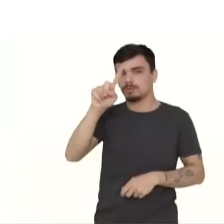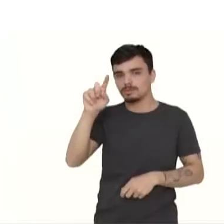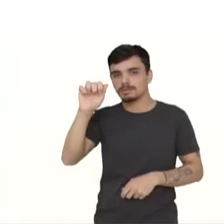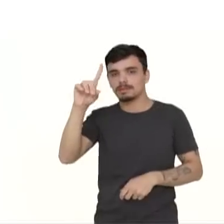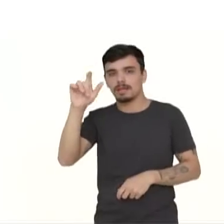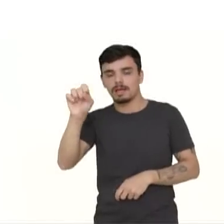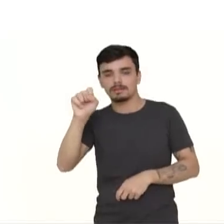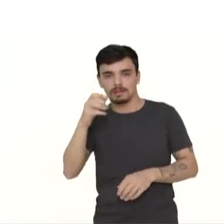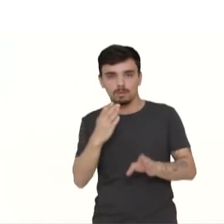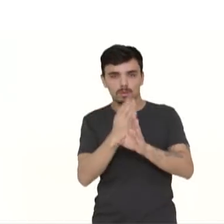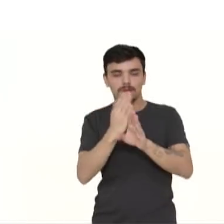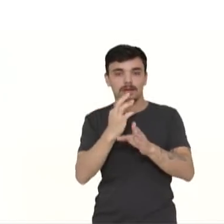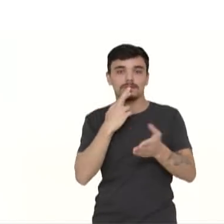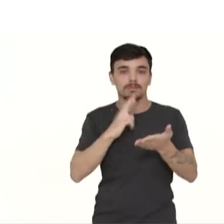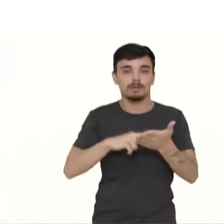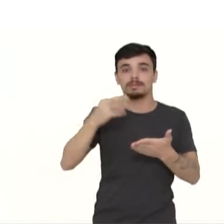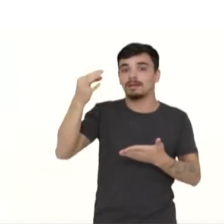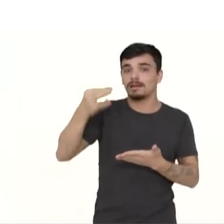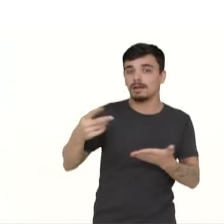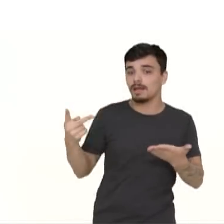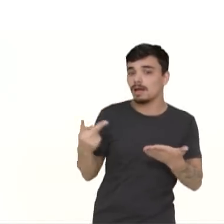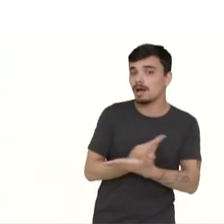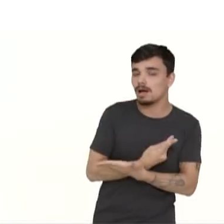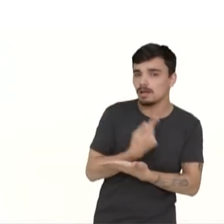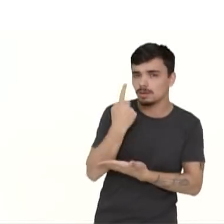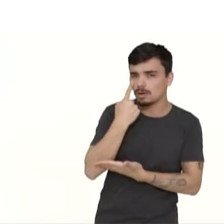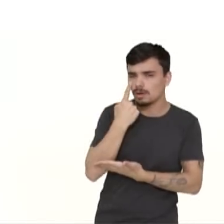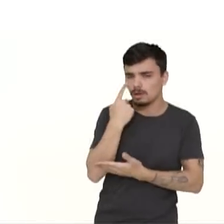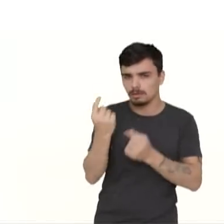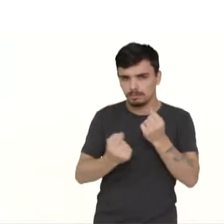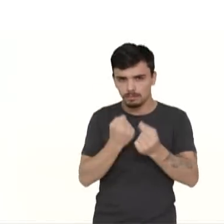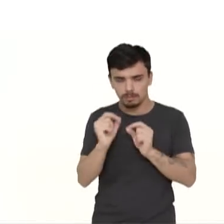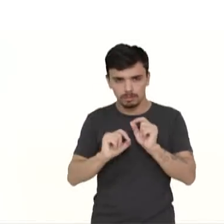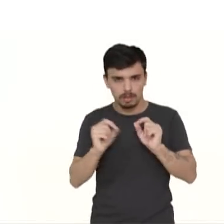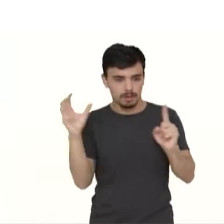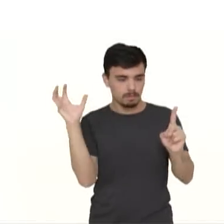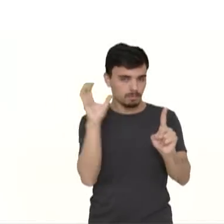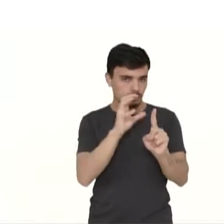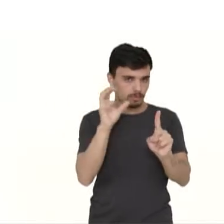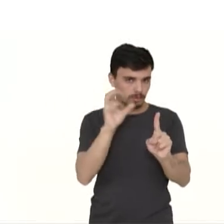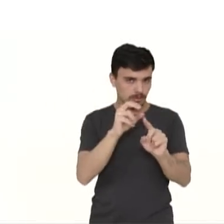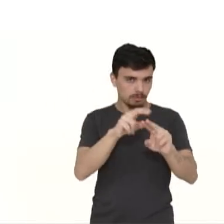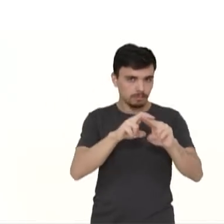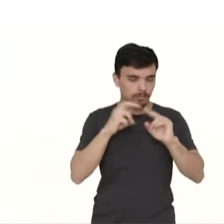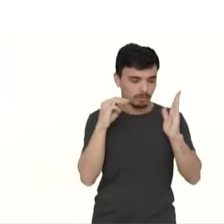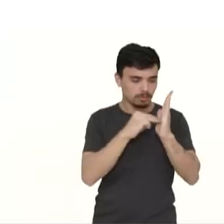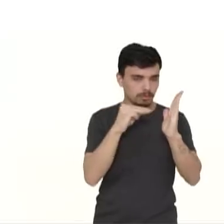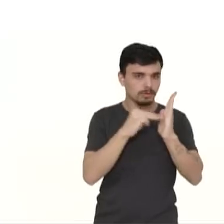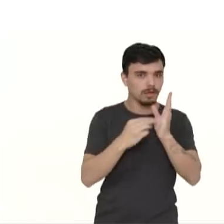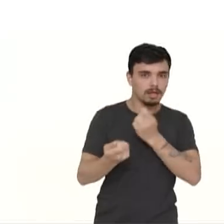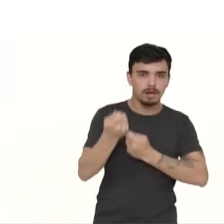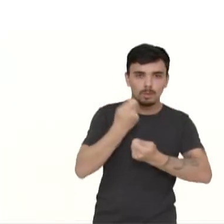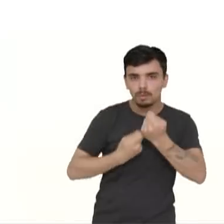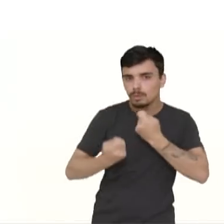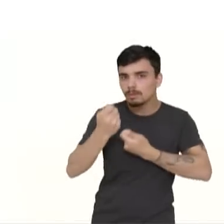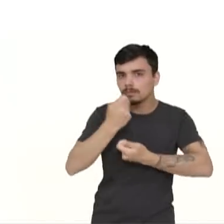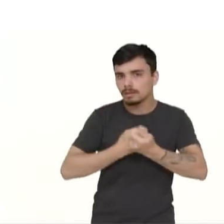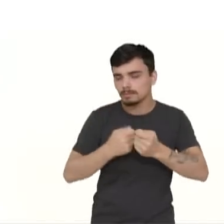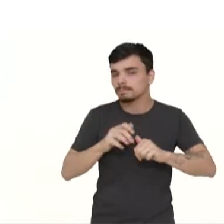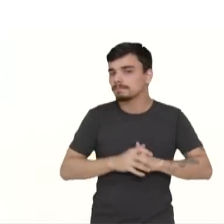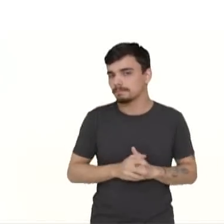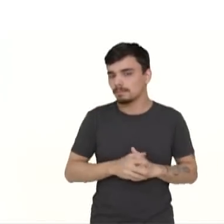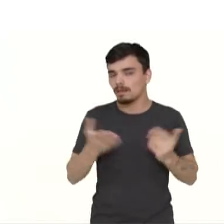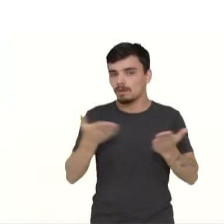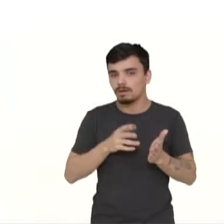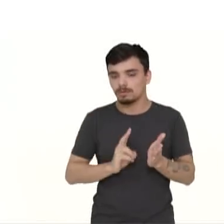incorreta. A incorreta é a C. Foram motivados apenas por fatores econômicos. Vamos seguir